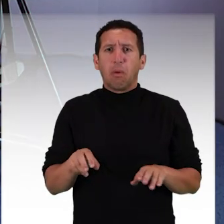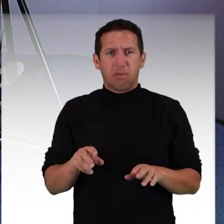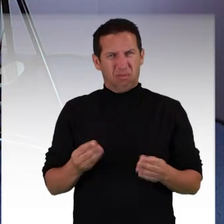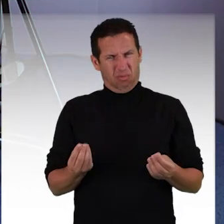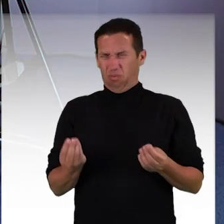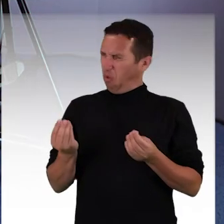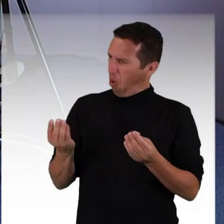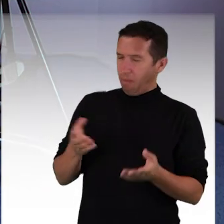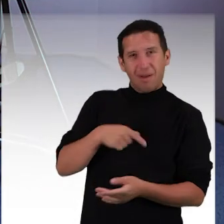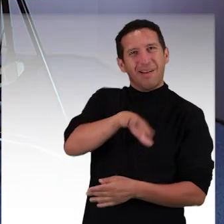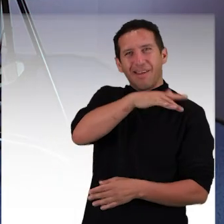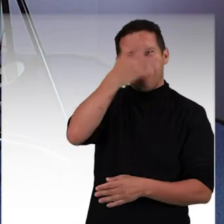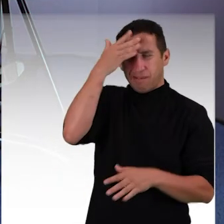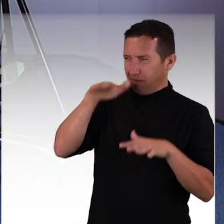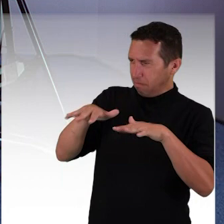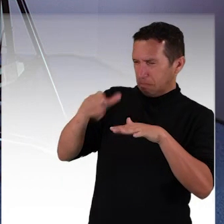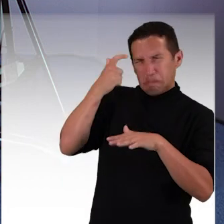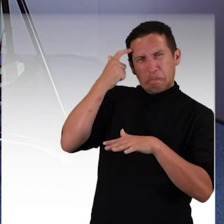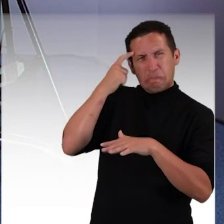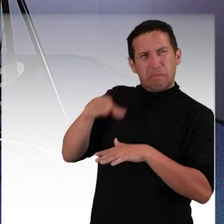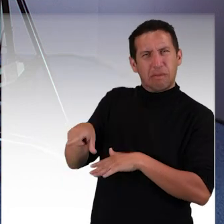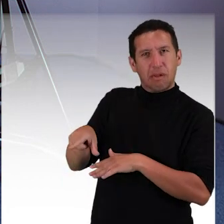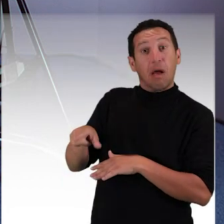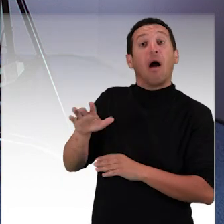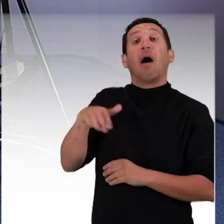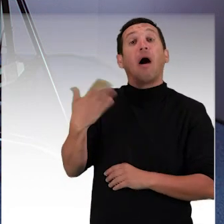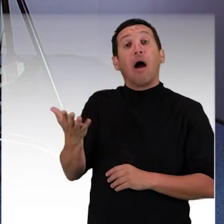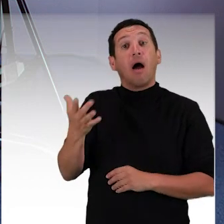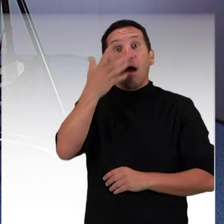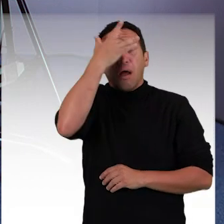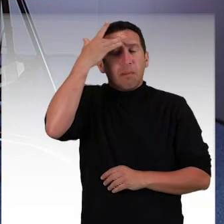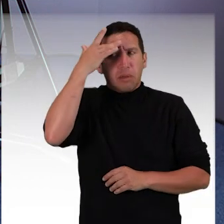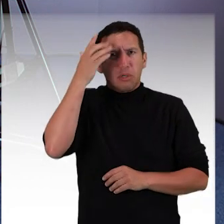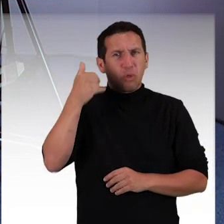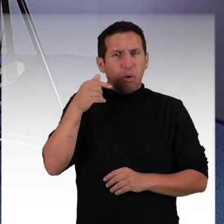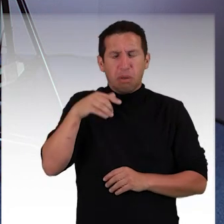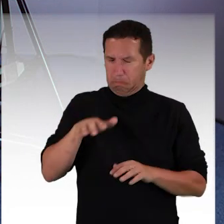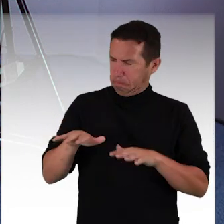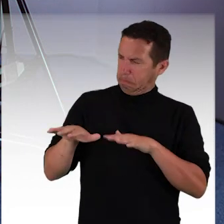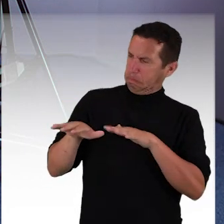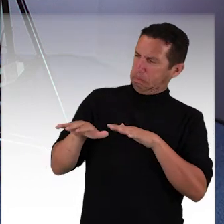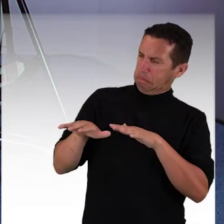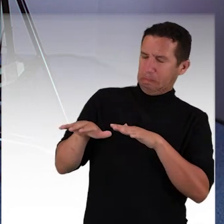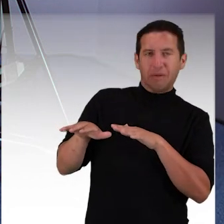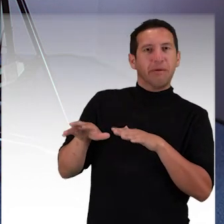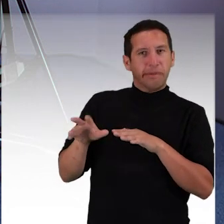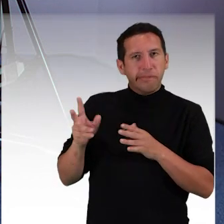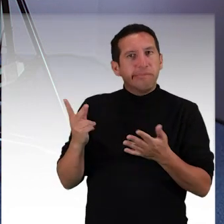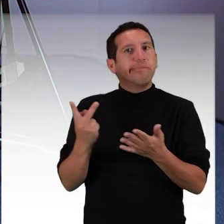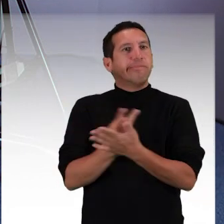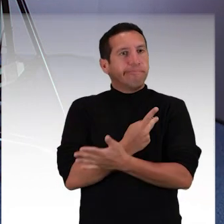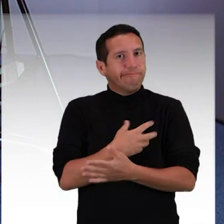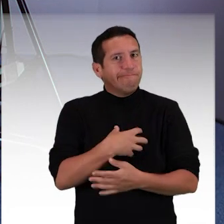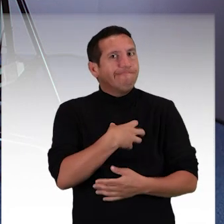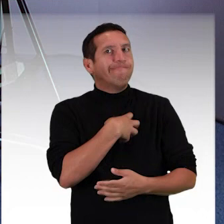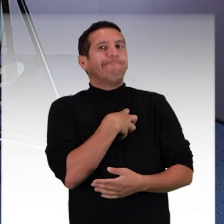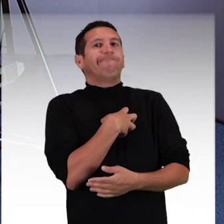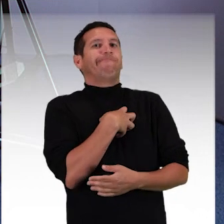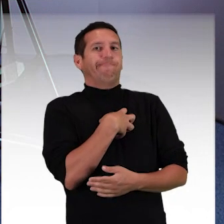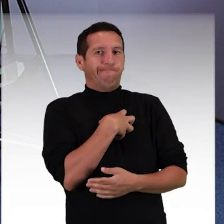dirigindo uma cadeira como isso e eu andava em tudo que é lugar então as pessoas causavam eh